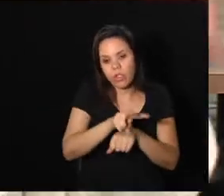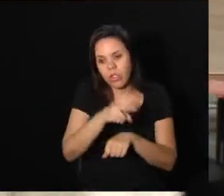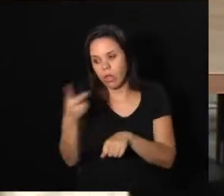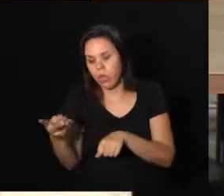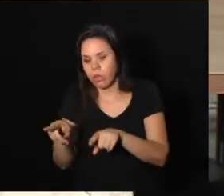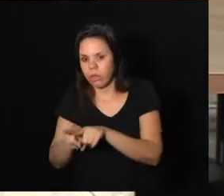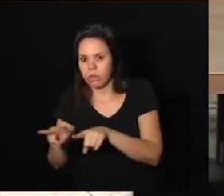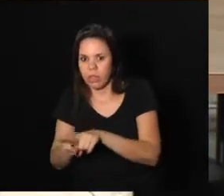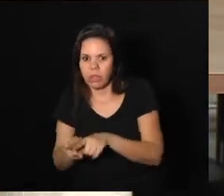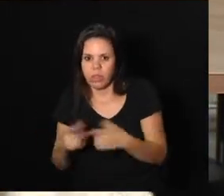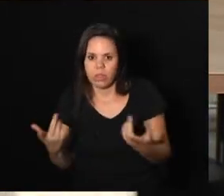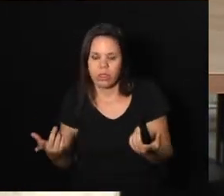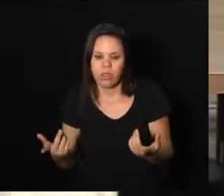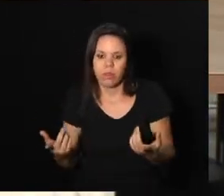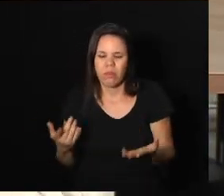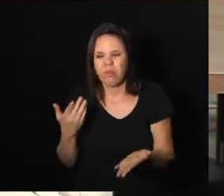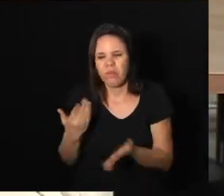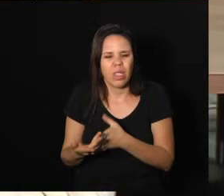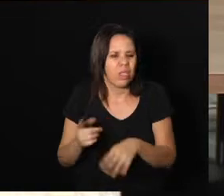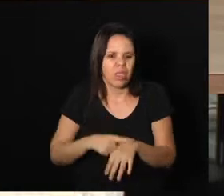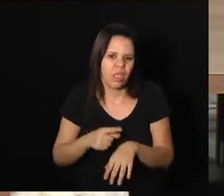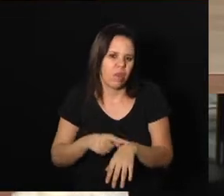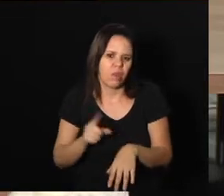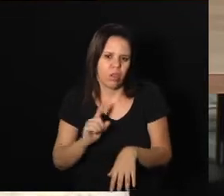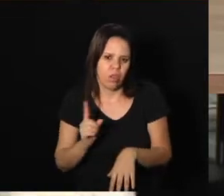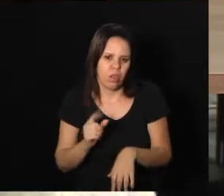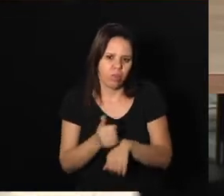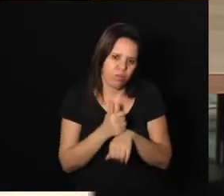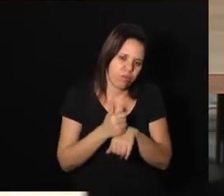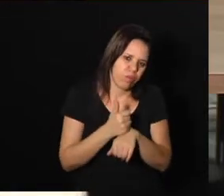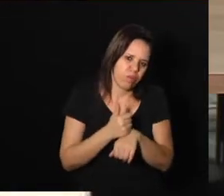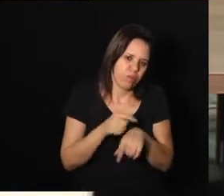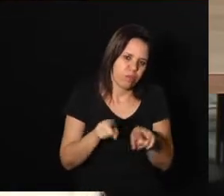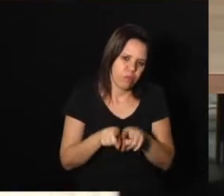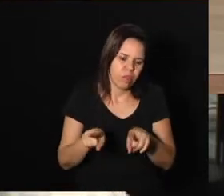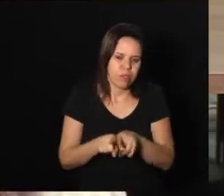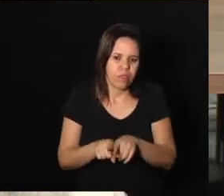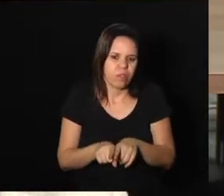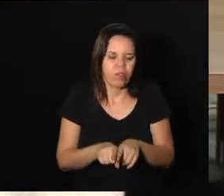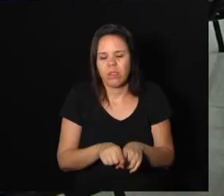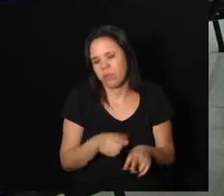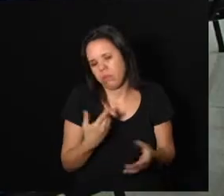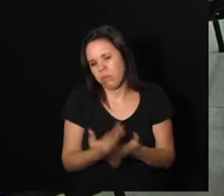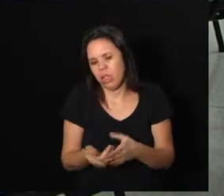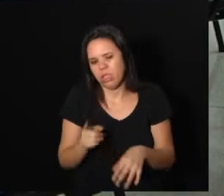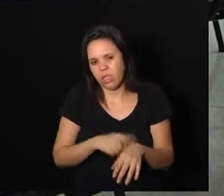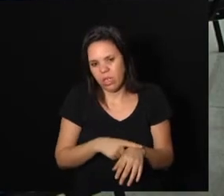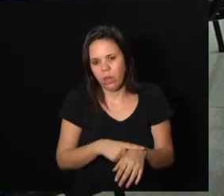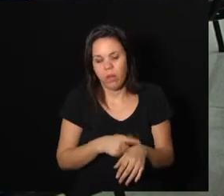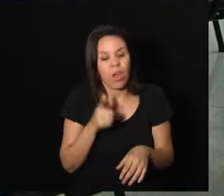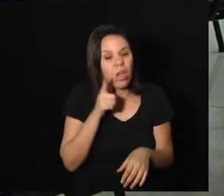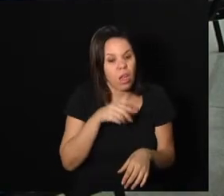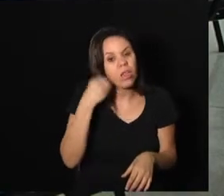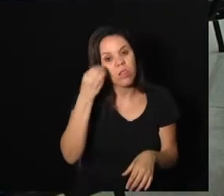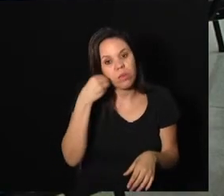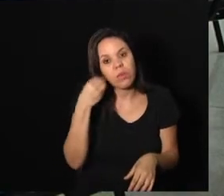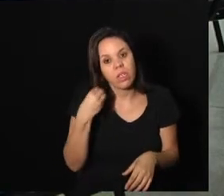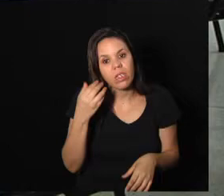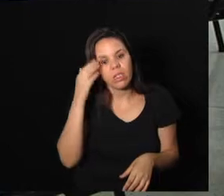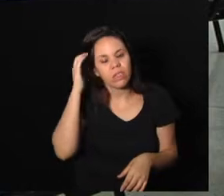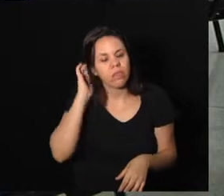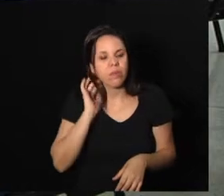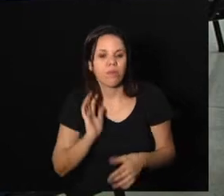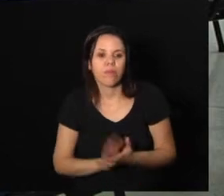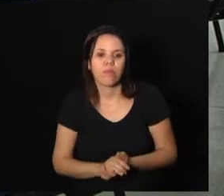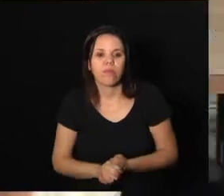aluno a questão do perder tempo, que ele não perdeu tempo. O profissional que transitou não perdeu tempo, ele ganhou uma experiência.